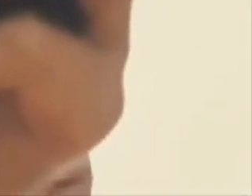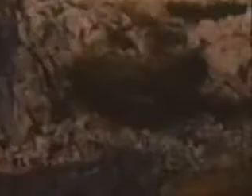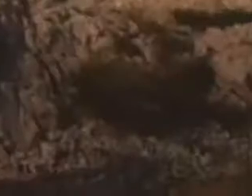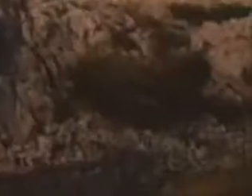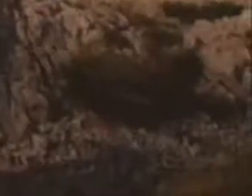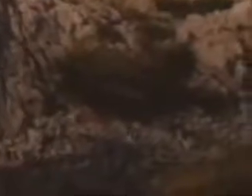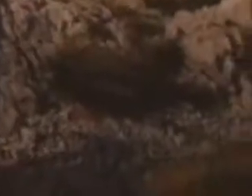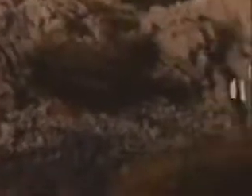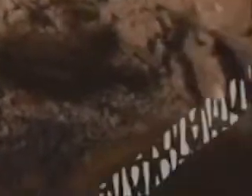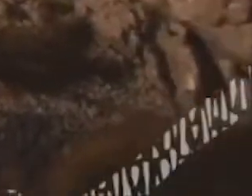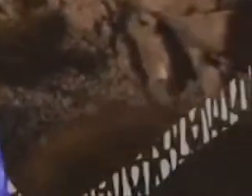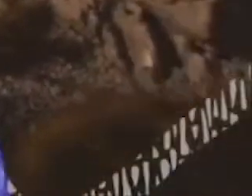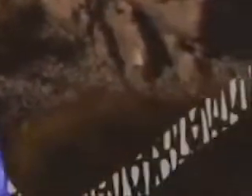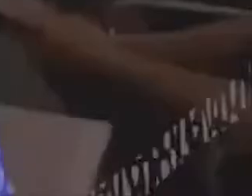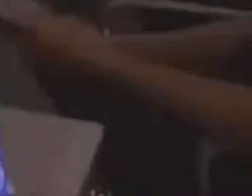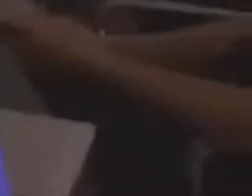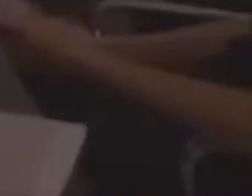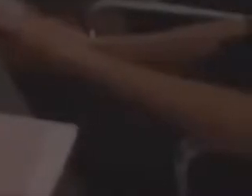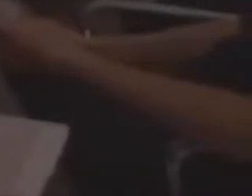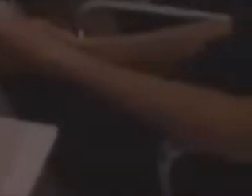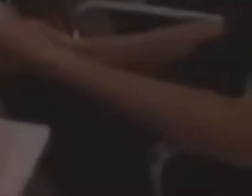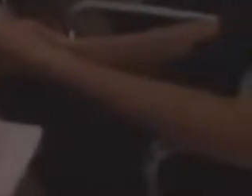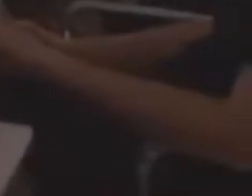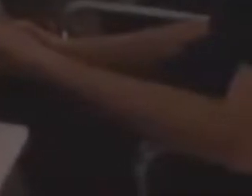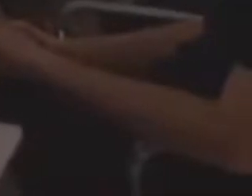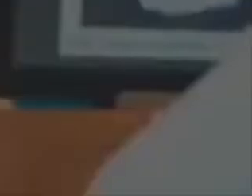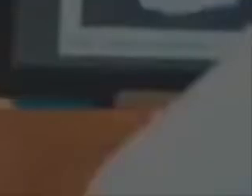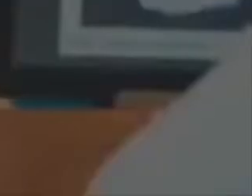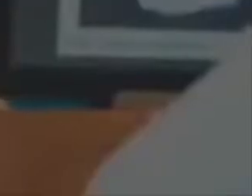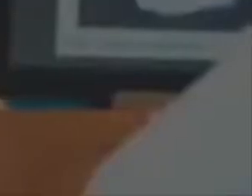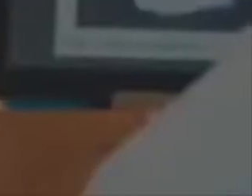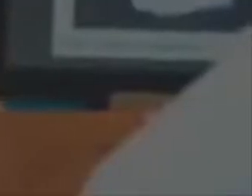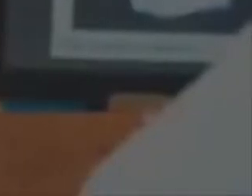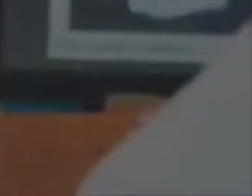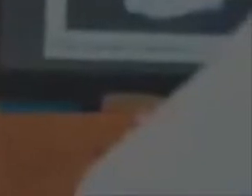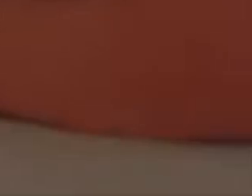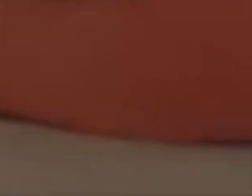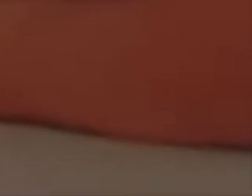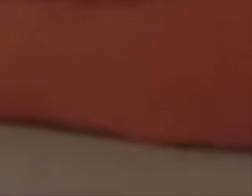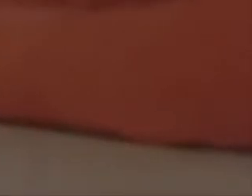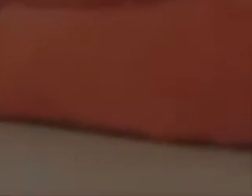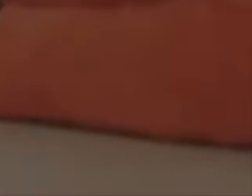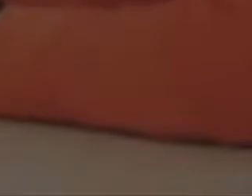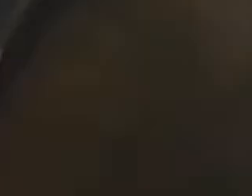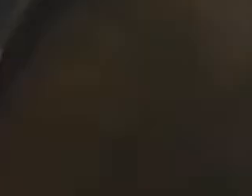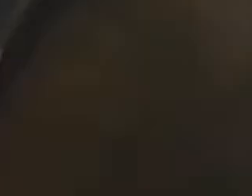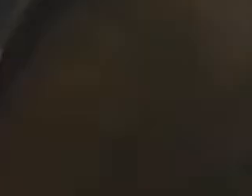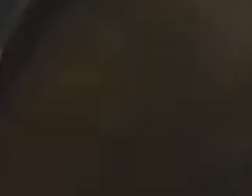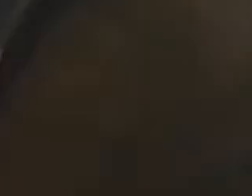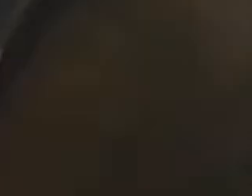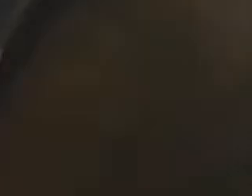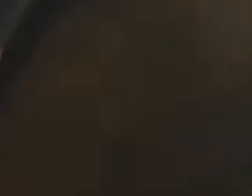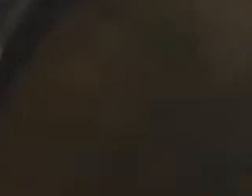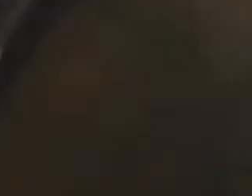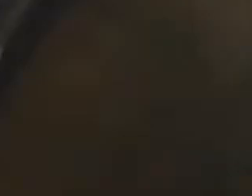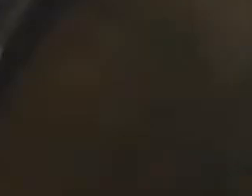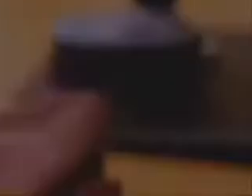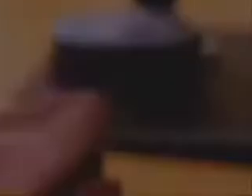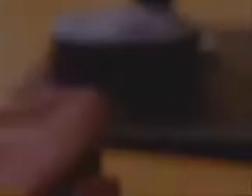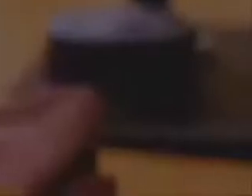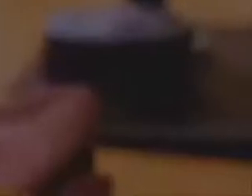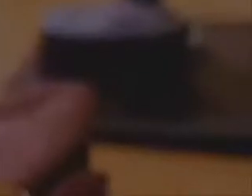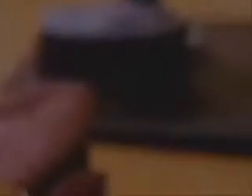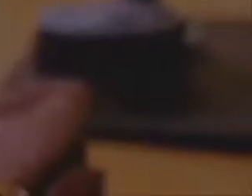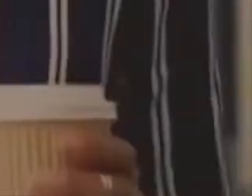outras formas de conexão acontecerem. Por meio da tecnologia, do fomento à educação e às ideias empreendedoras, estamos